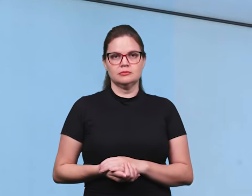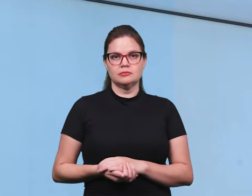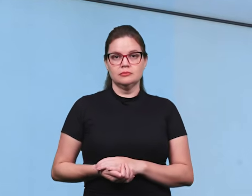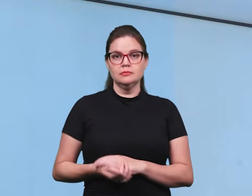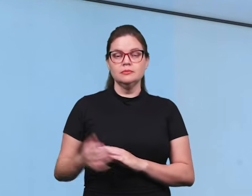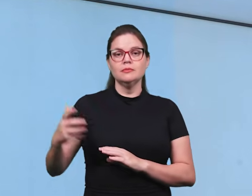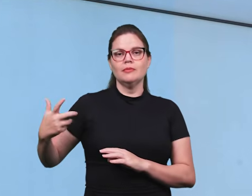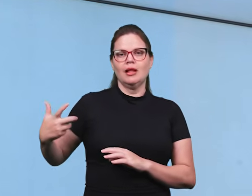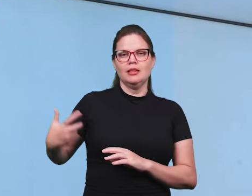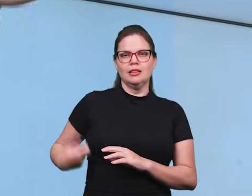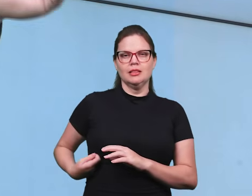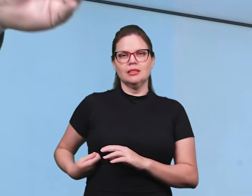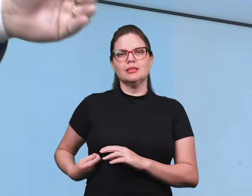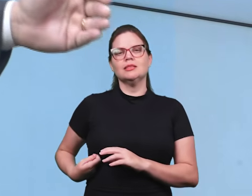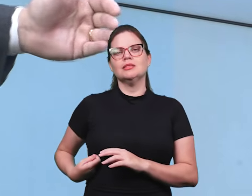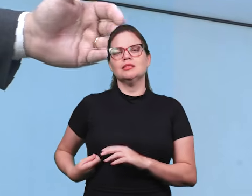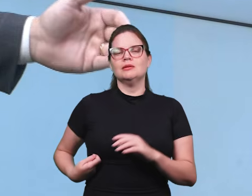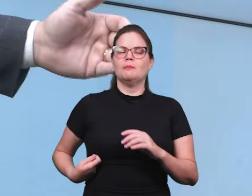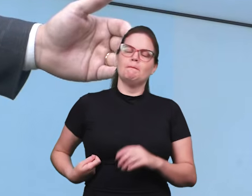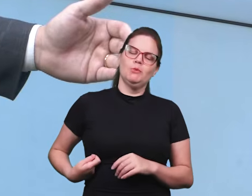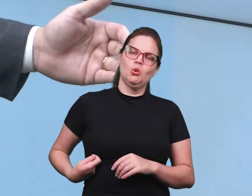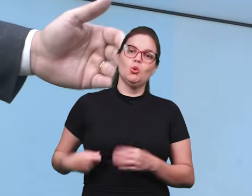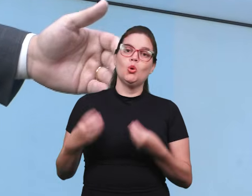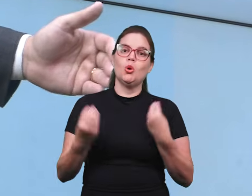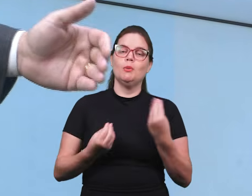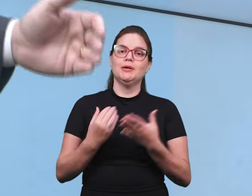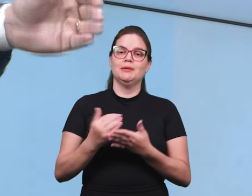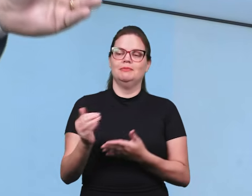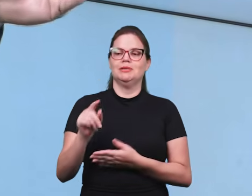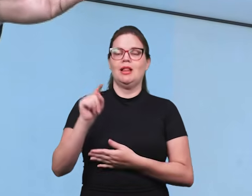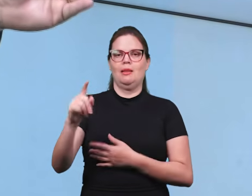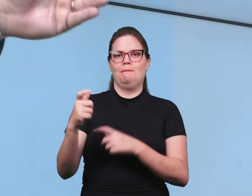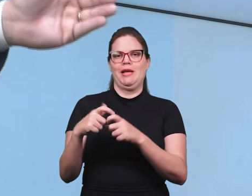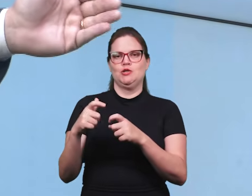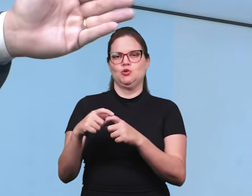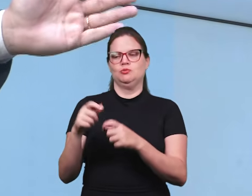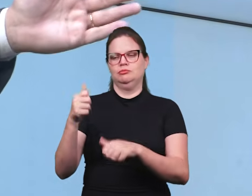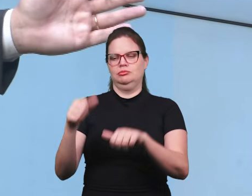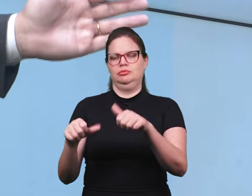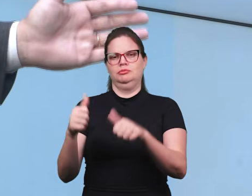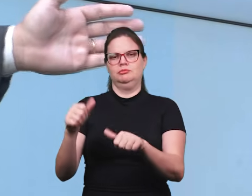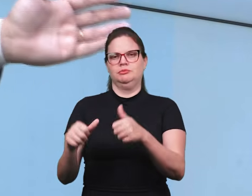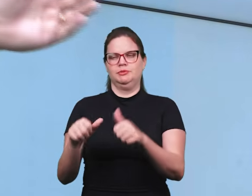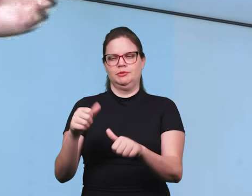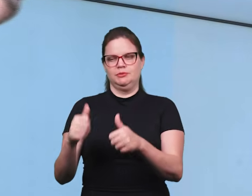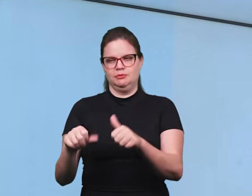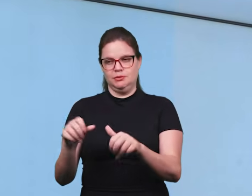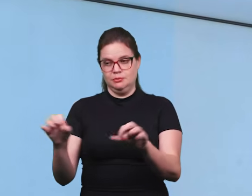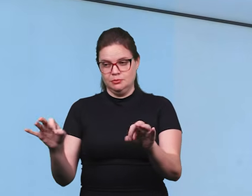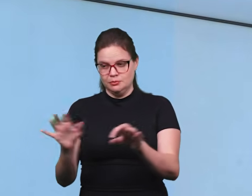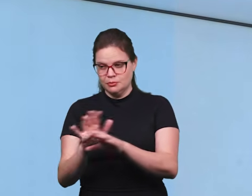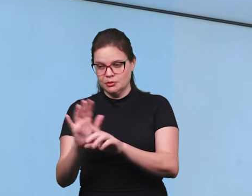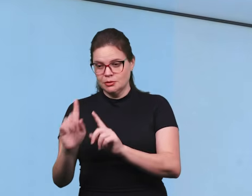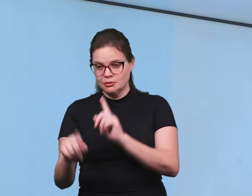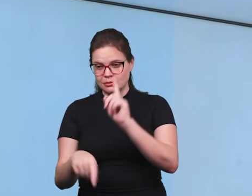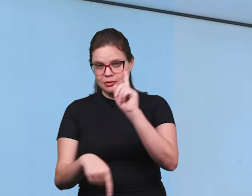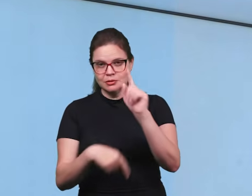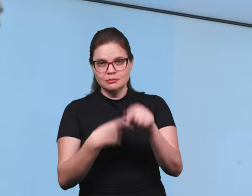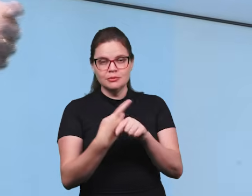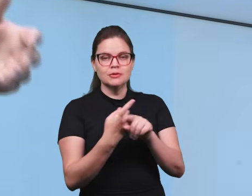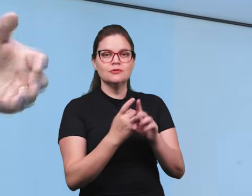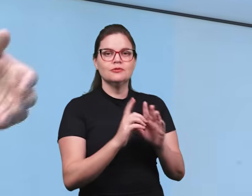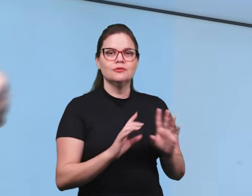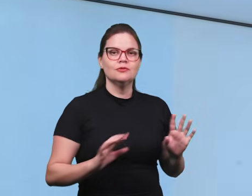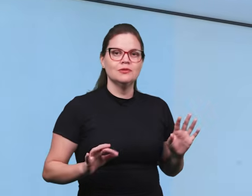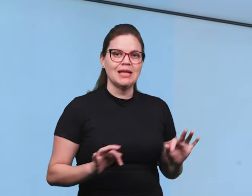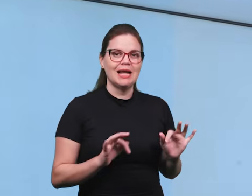anestesia começa lá dentro do consultório do anestesista, né, Hudson? E termina só quando o paciente a entrega